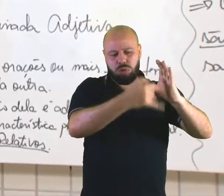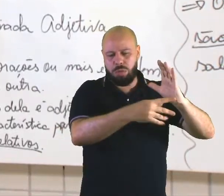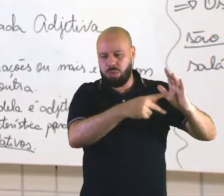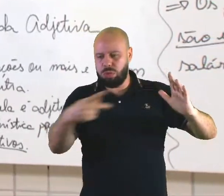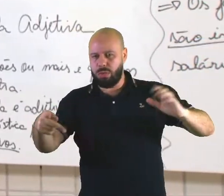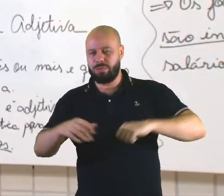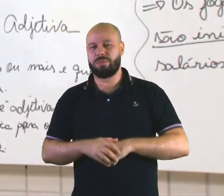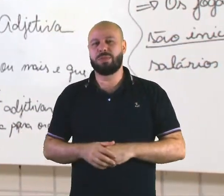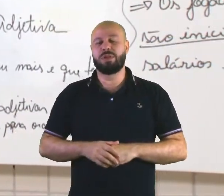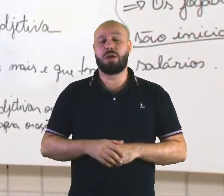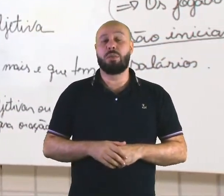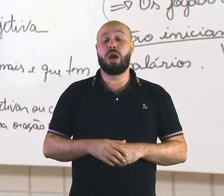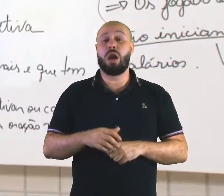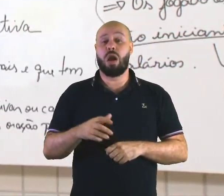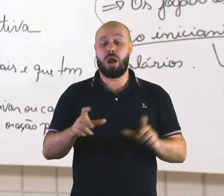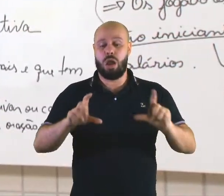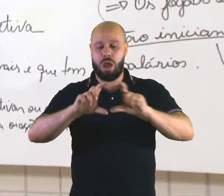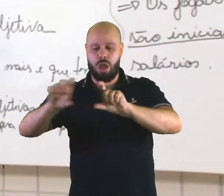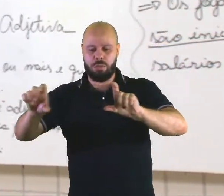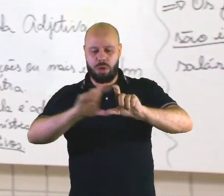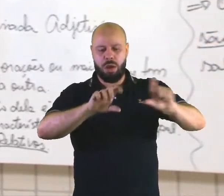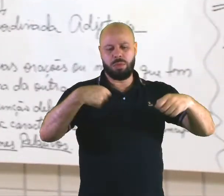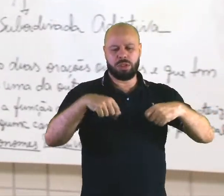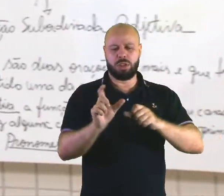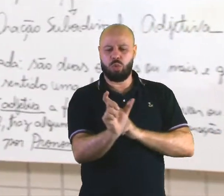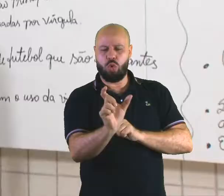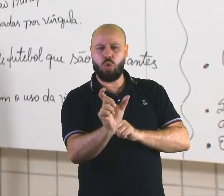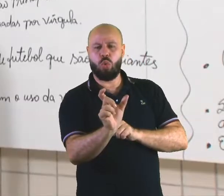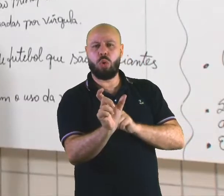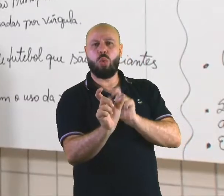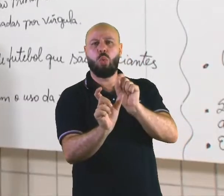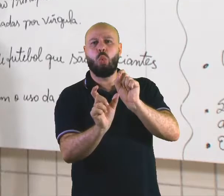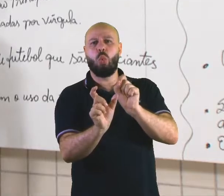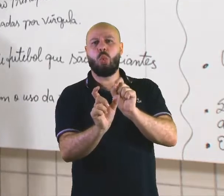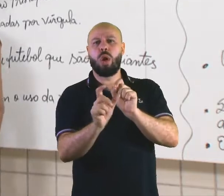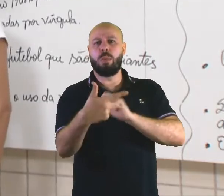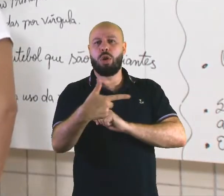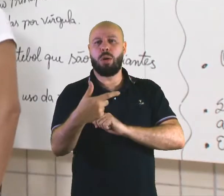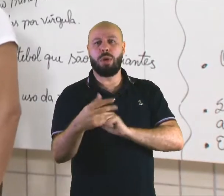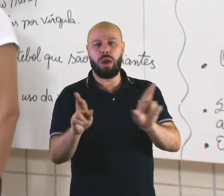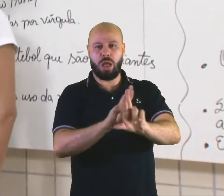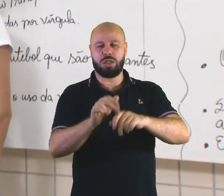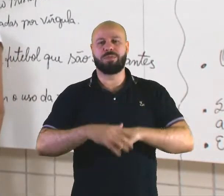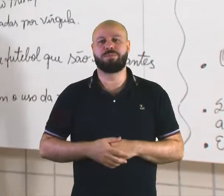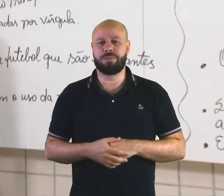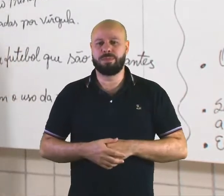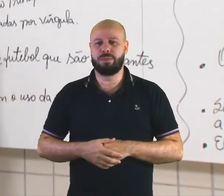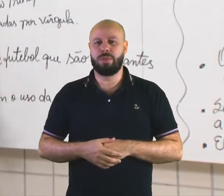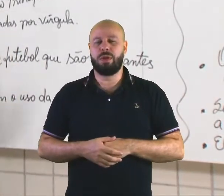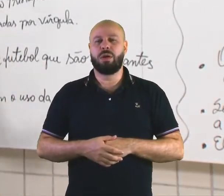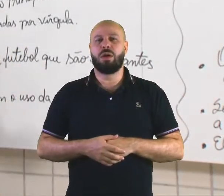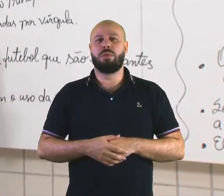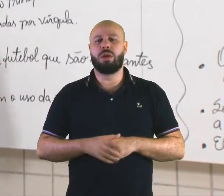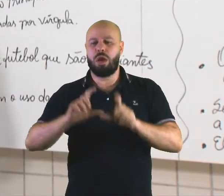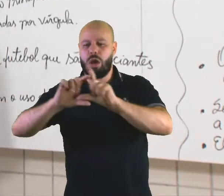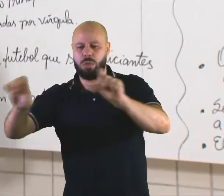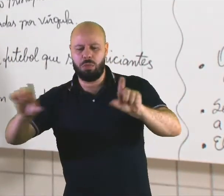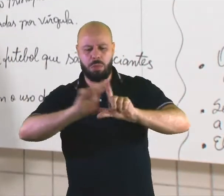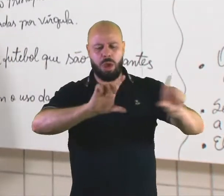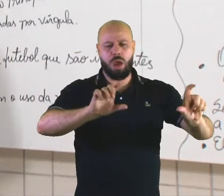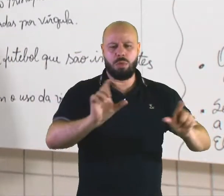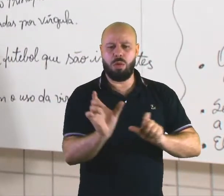pronomes relativos. Então, vamos voltar aqui na tela. No entanto, a fim de fazer a ligação entre duas